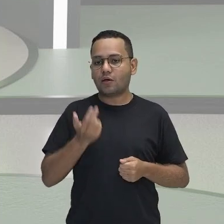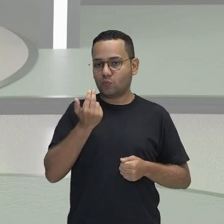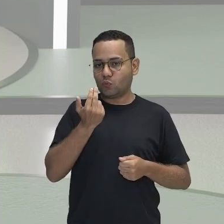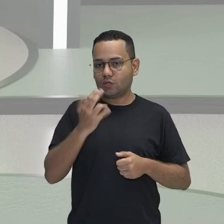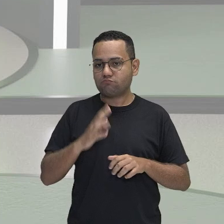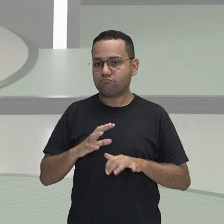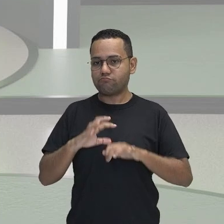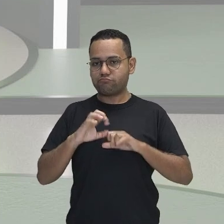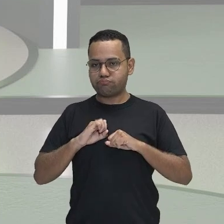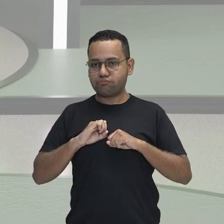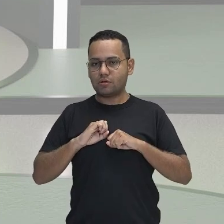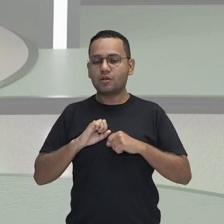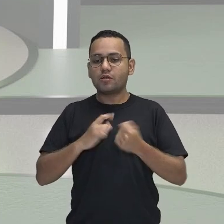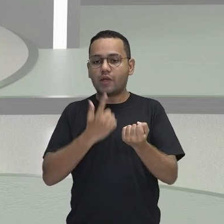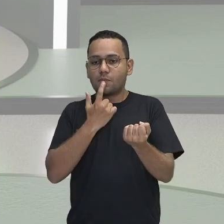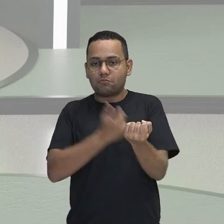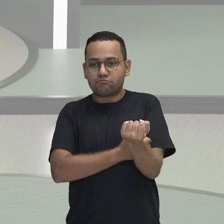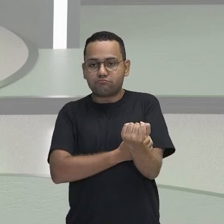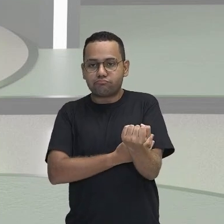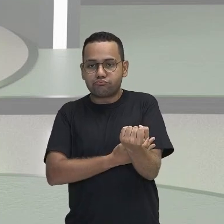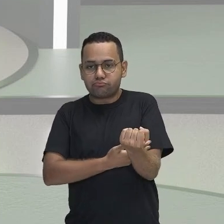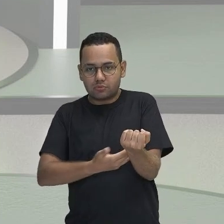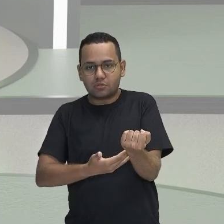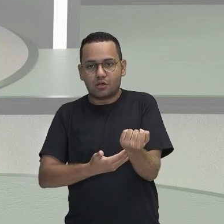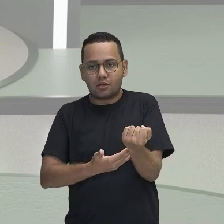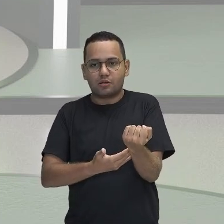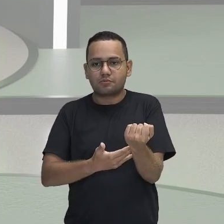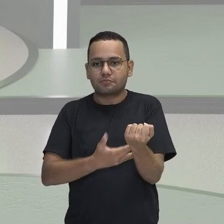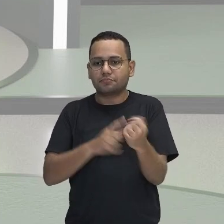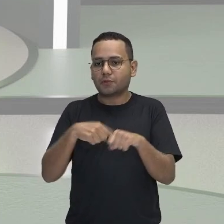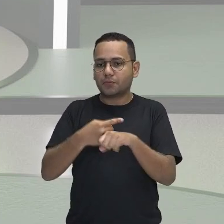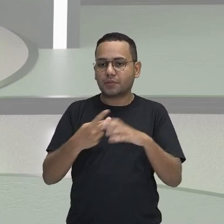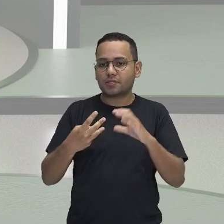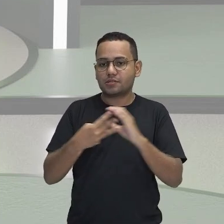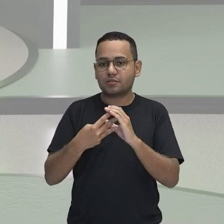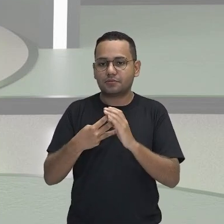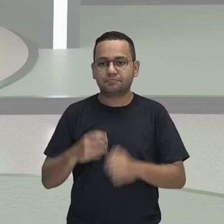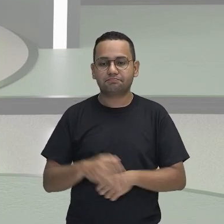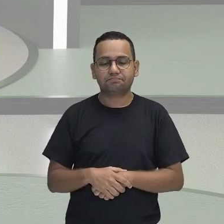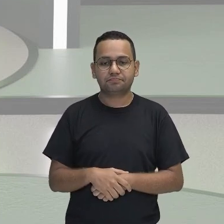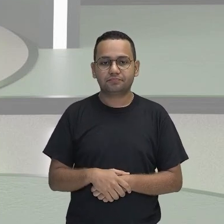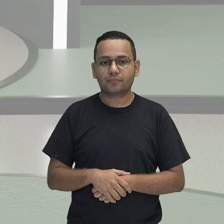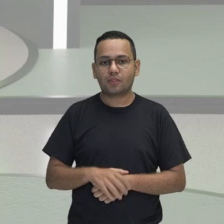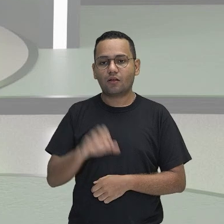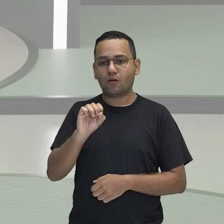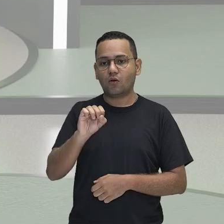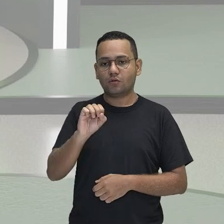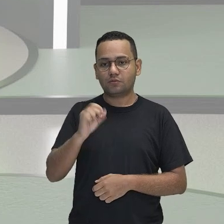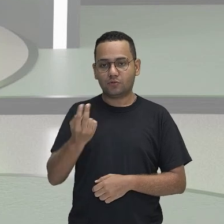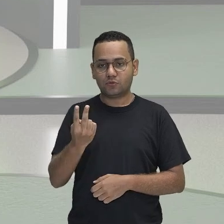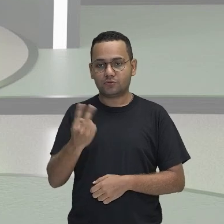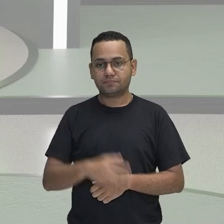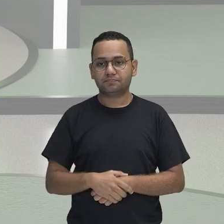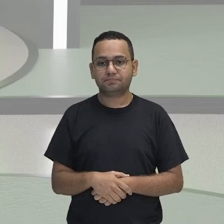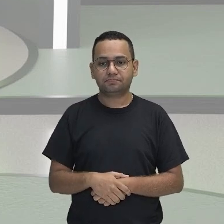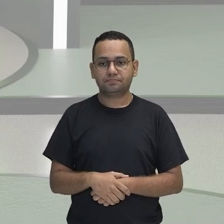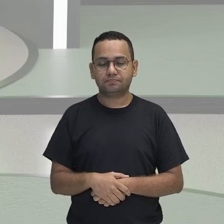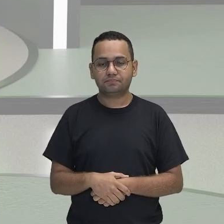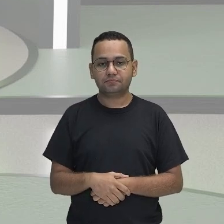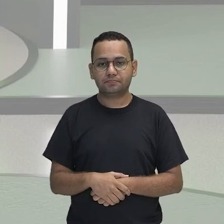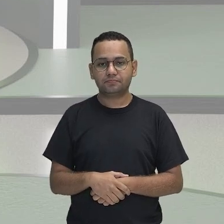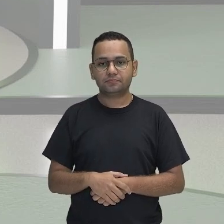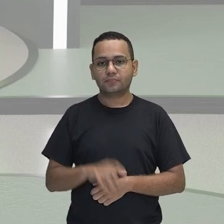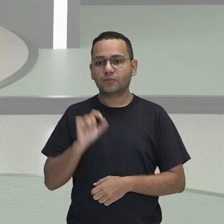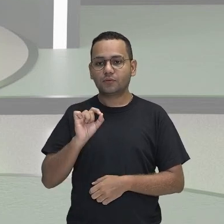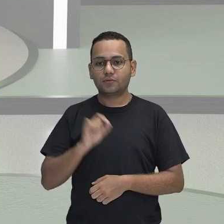nossa corrente sanguínea até chegar às nossas células. E o oxigênio que virá da onde? Do